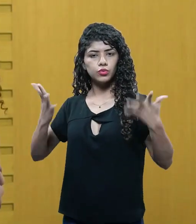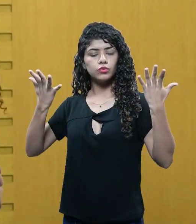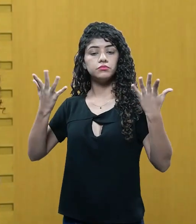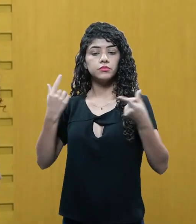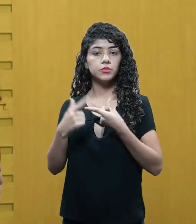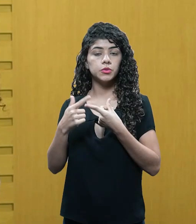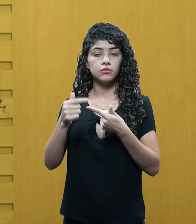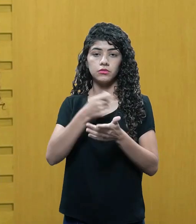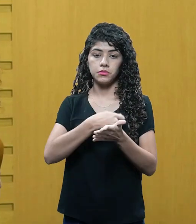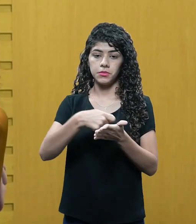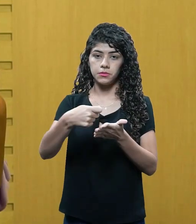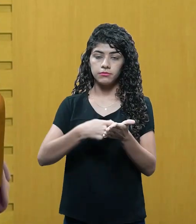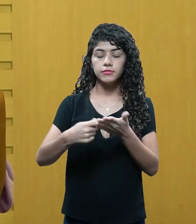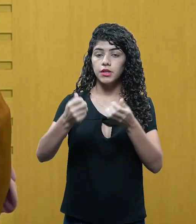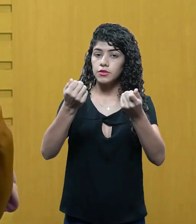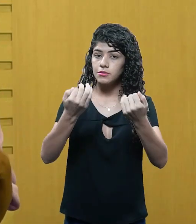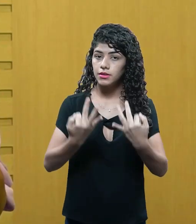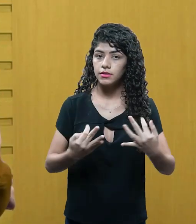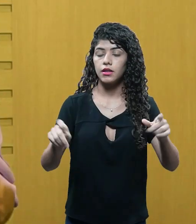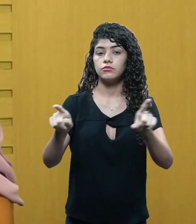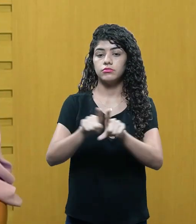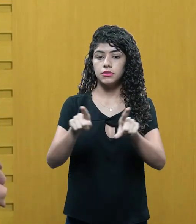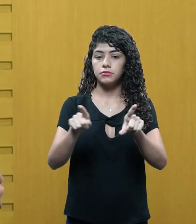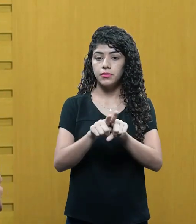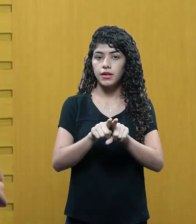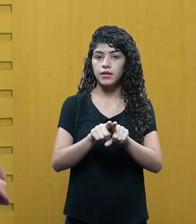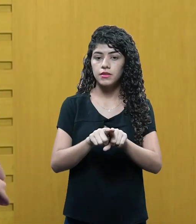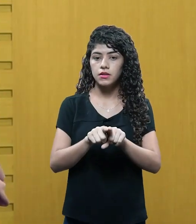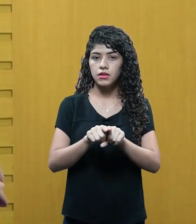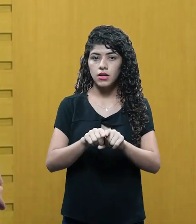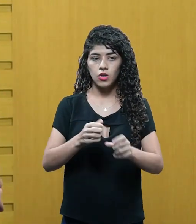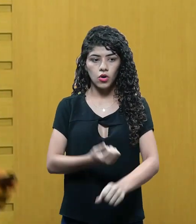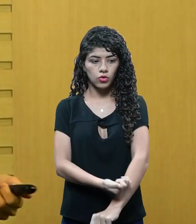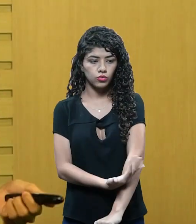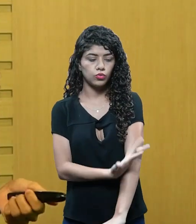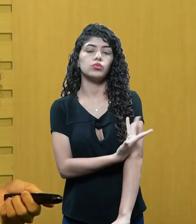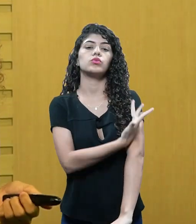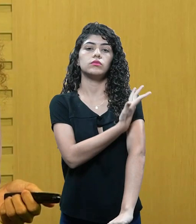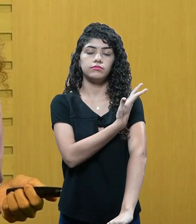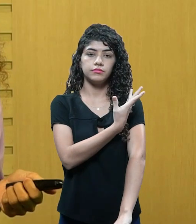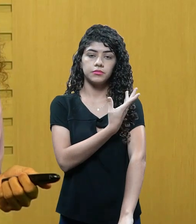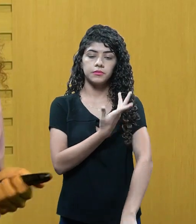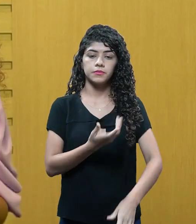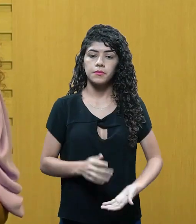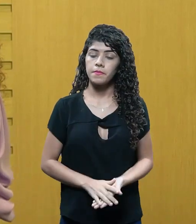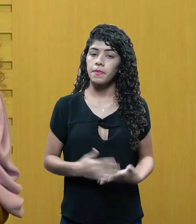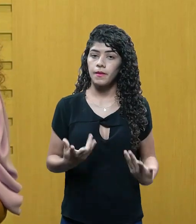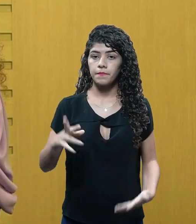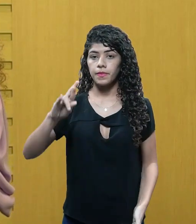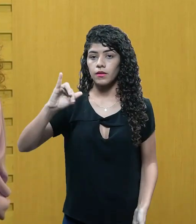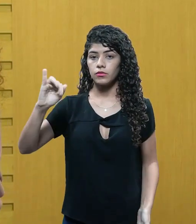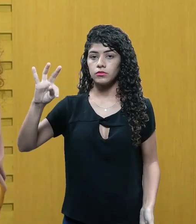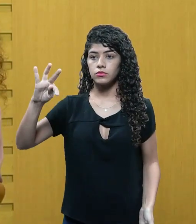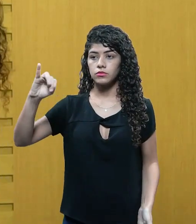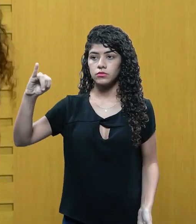papel, aquilo foi colocado de forma também, de forma instigante. Então, o